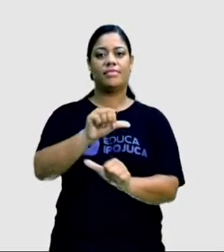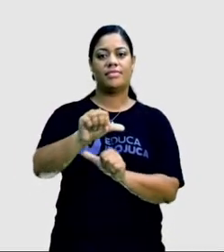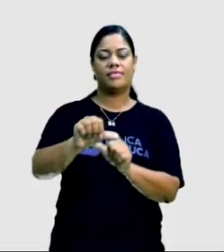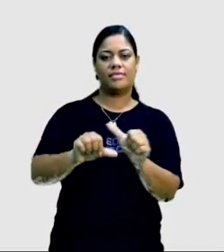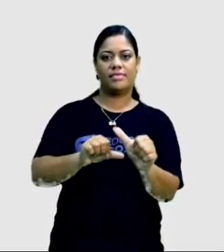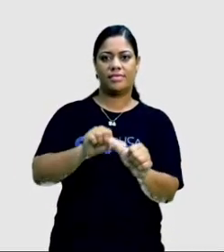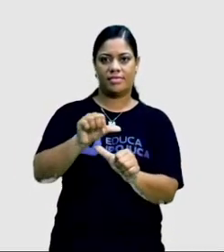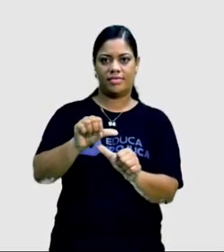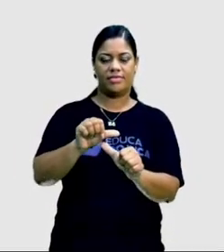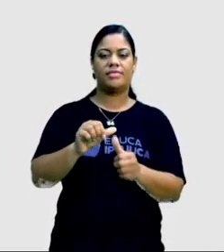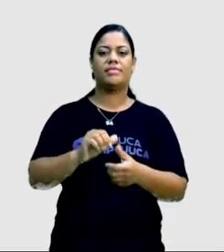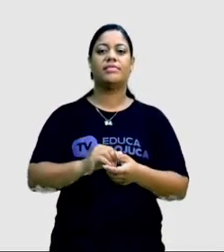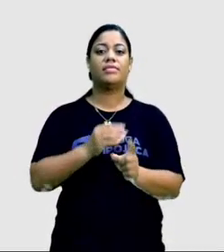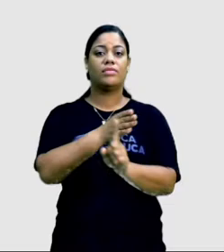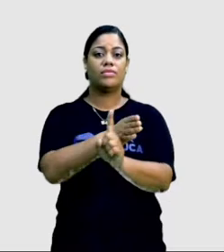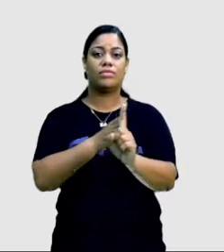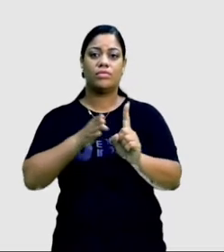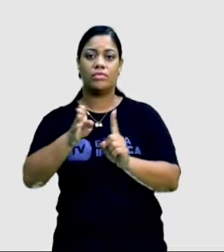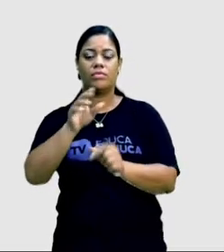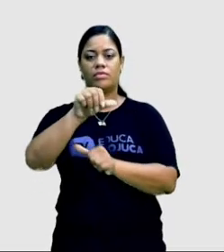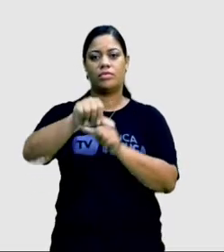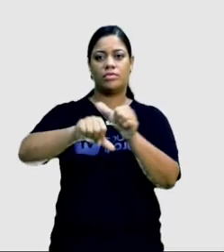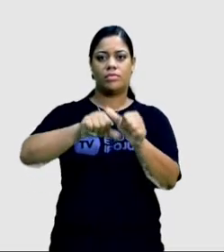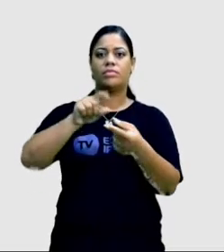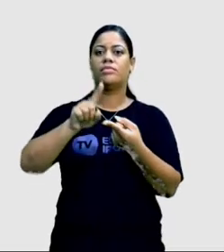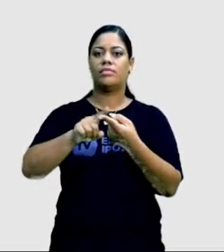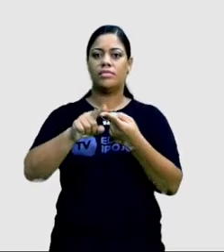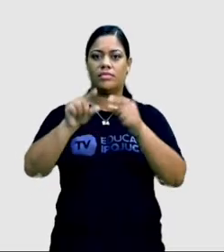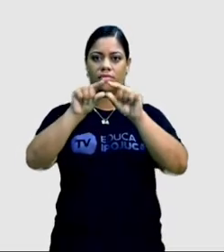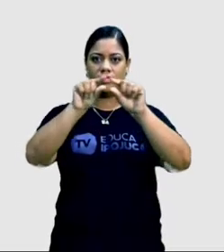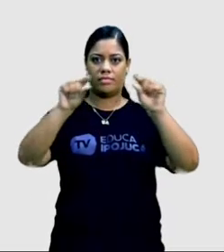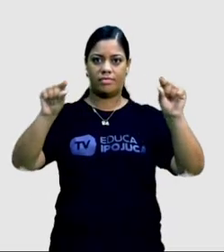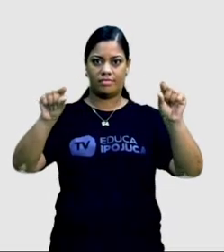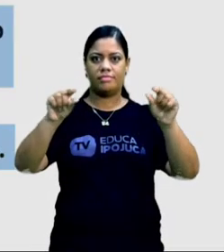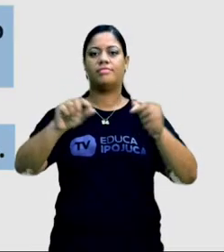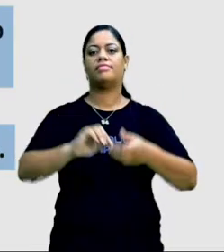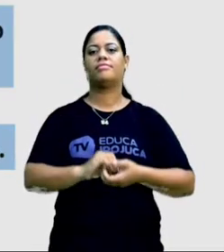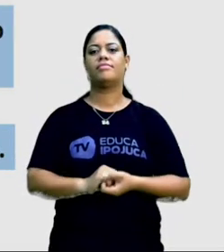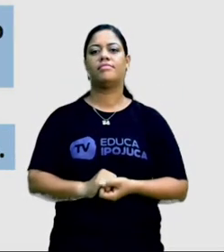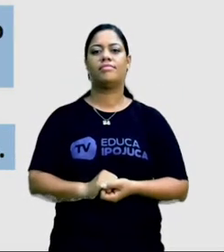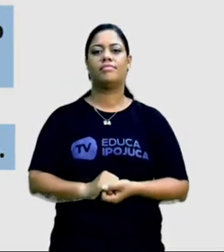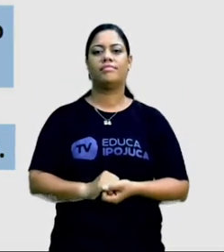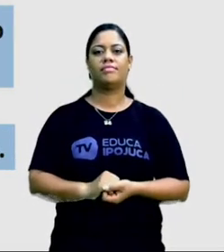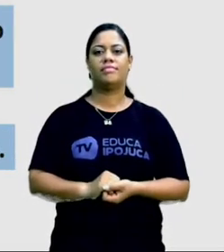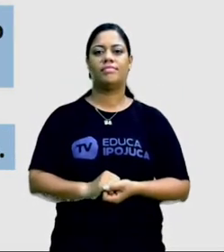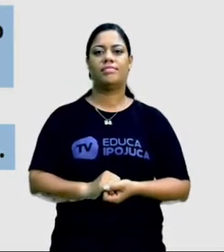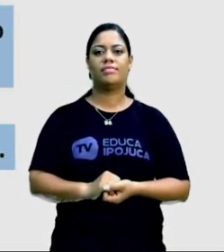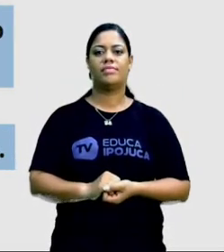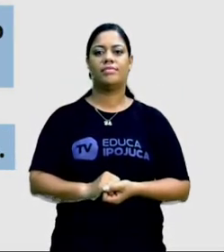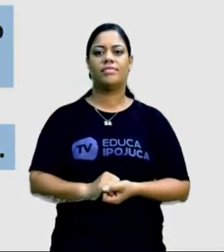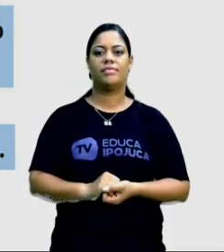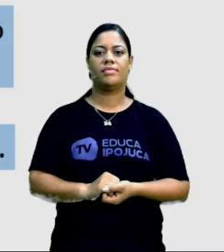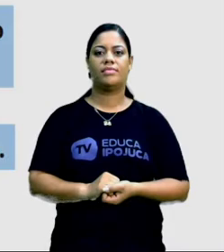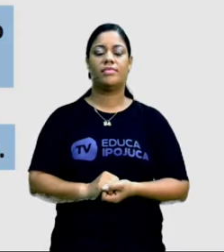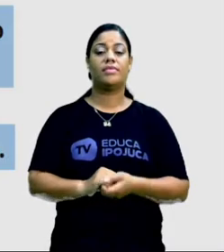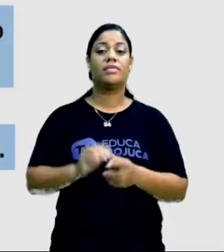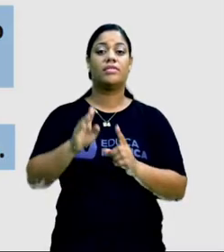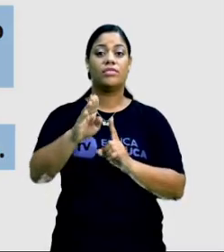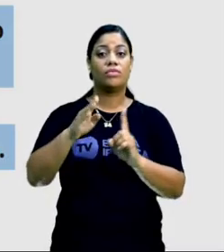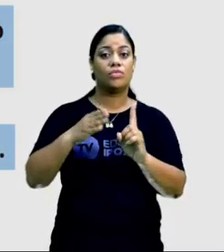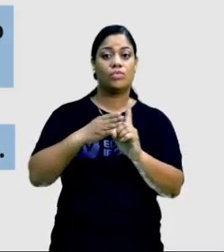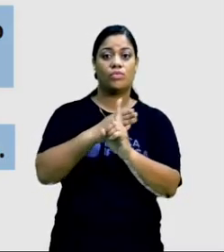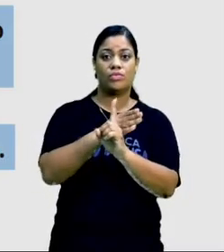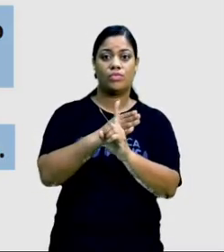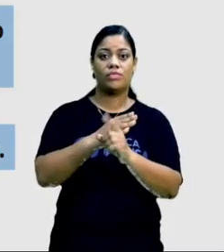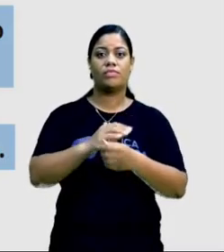de modalizadores muda também a intenção da minha frase. Vamos ver agora as